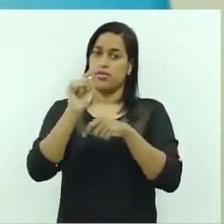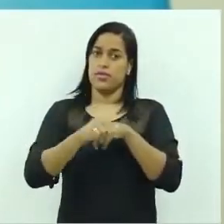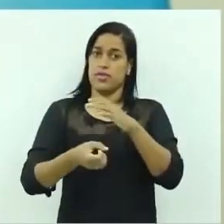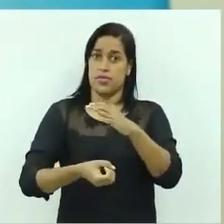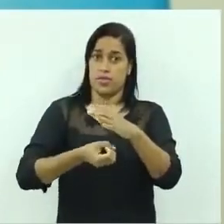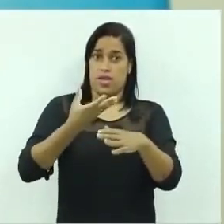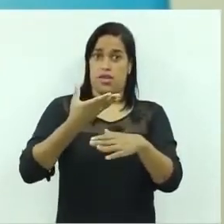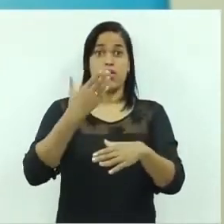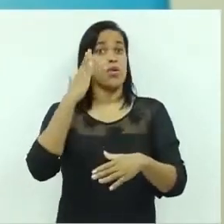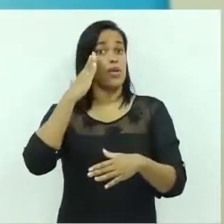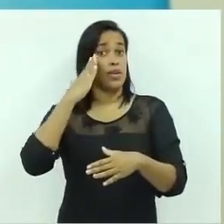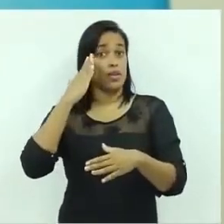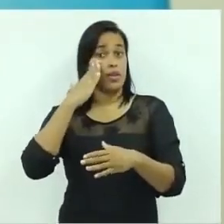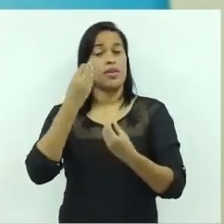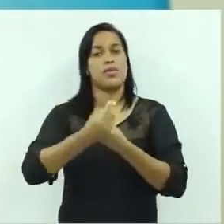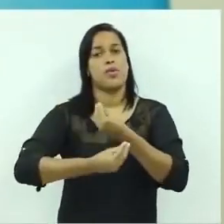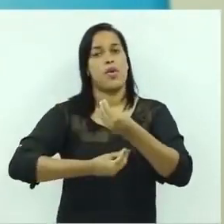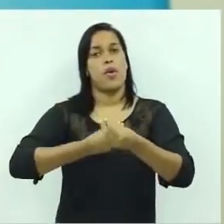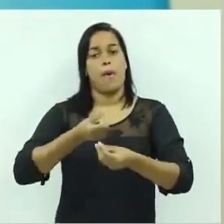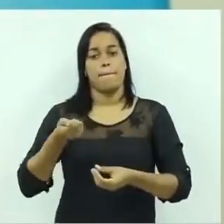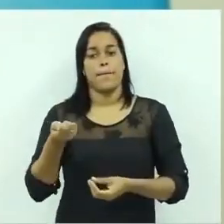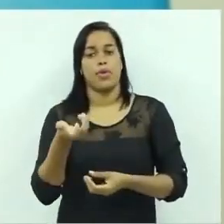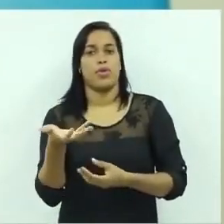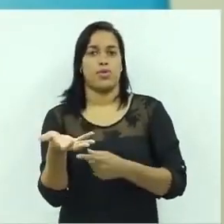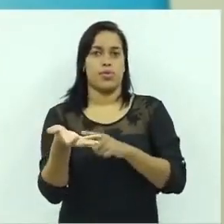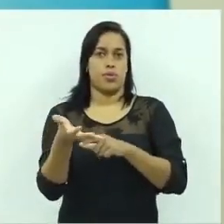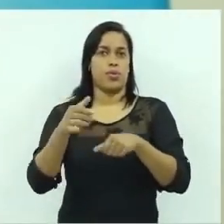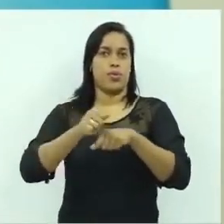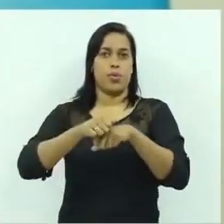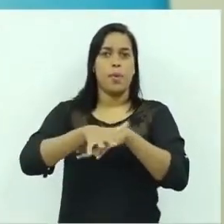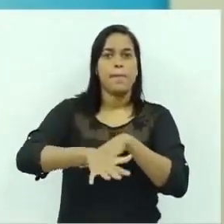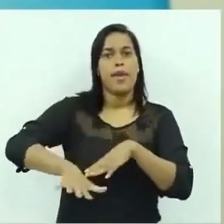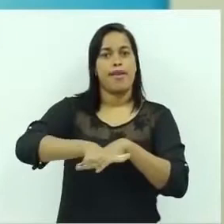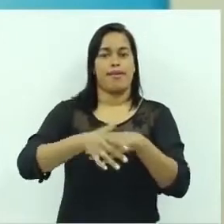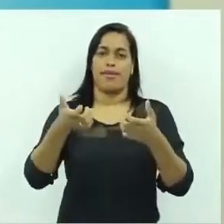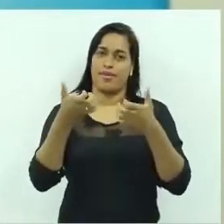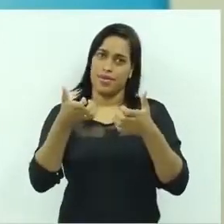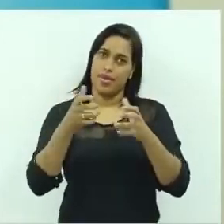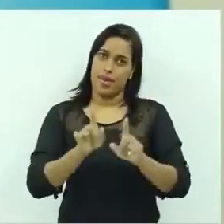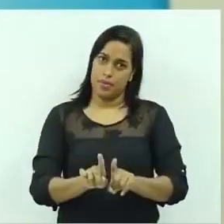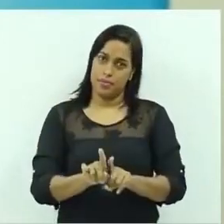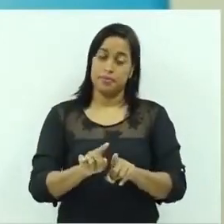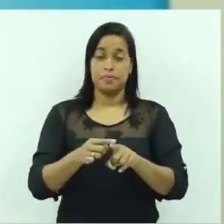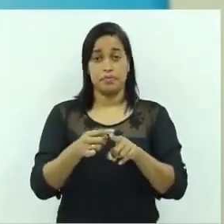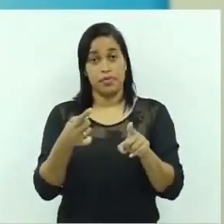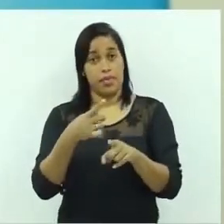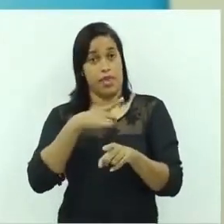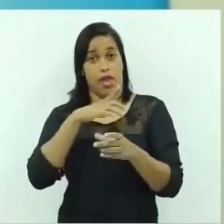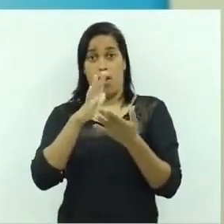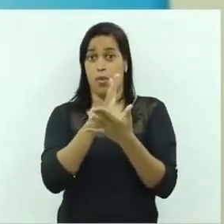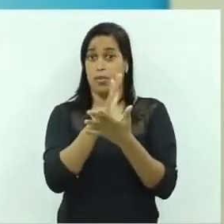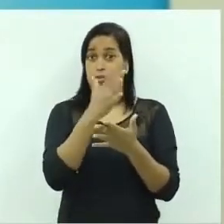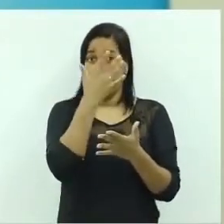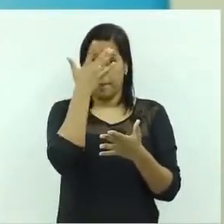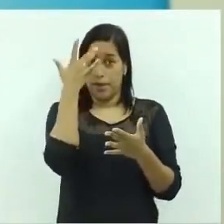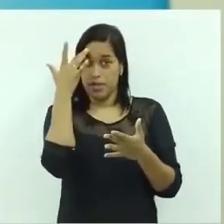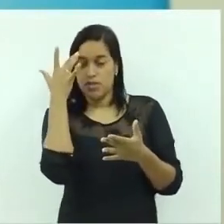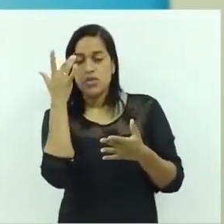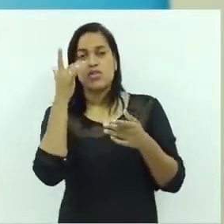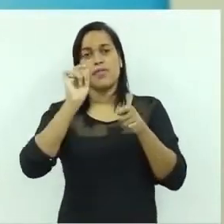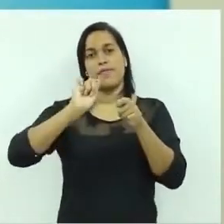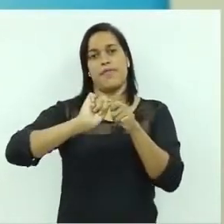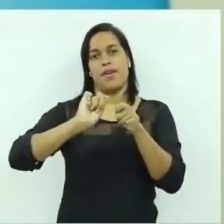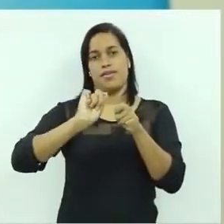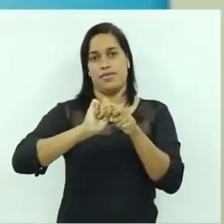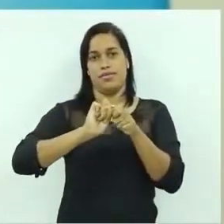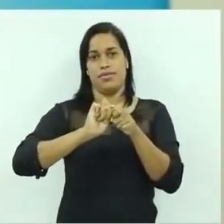criou, que você entende que é um produto que o mercado exige. Mas tem gente que é muito bom na